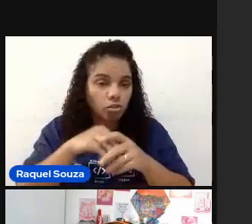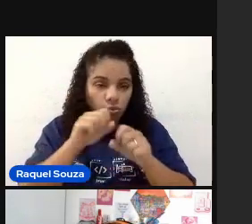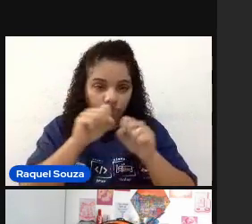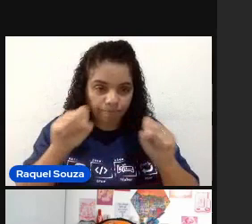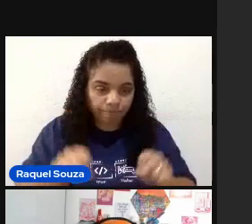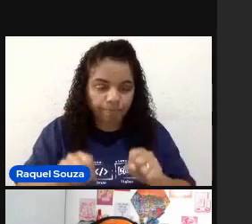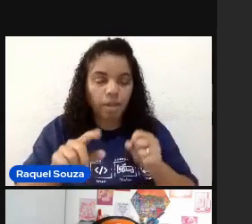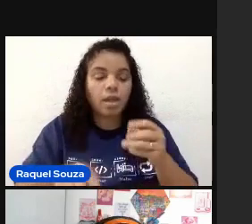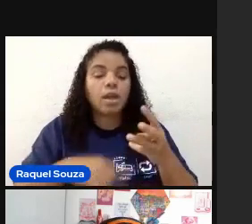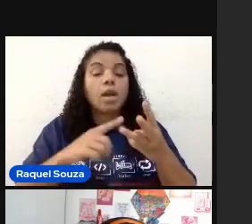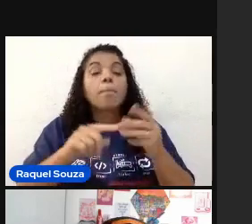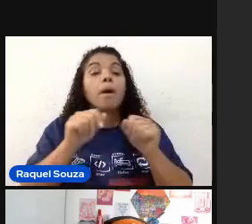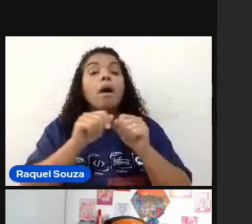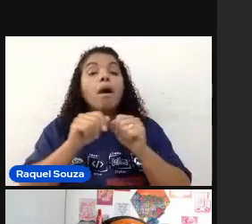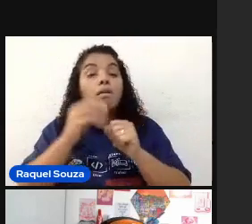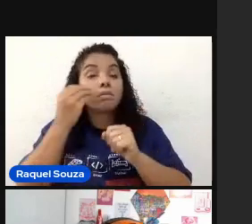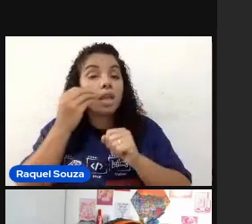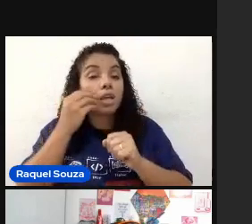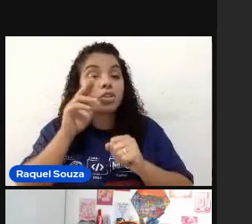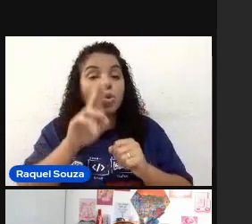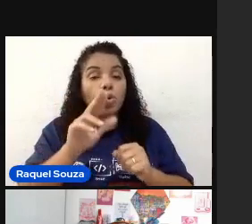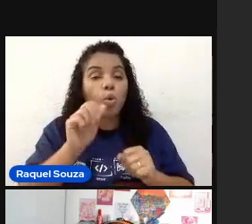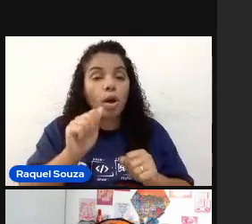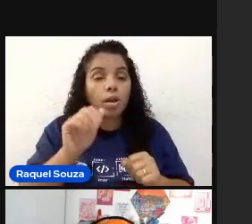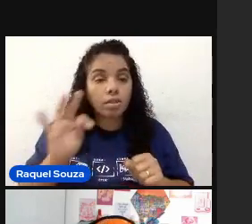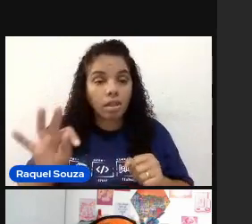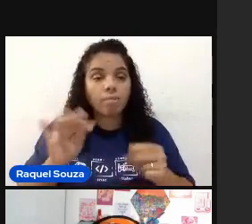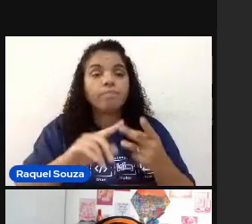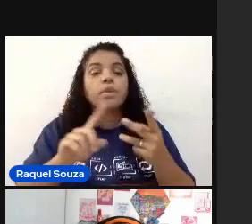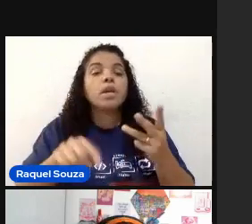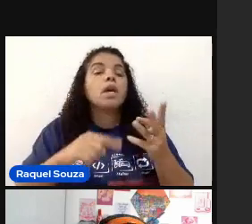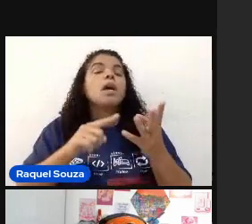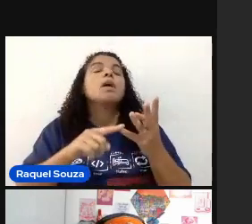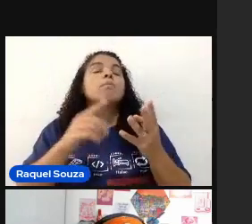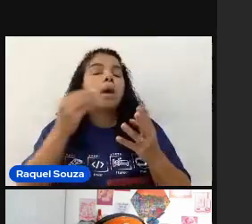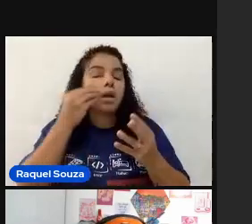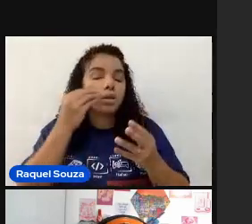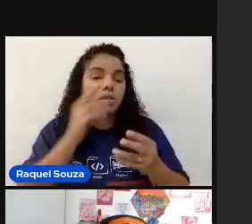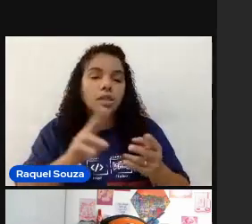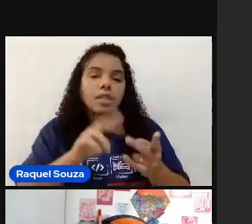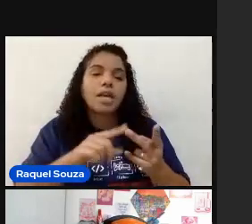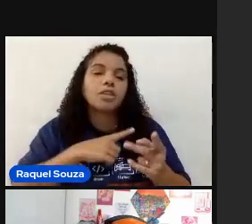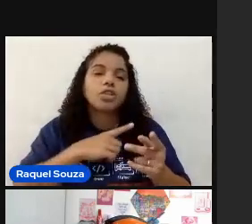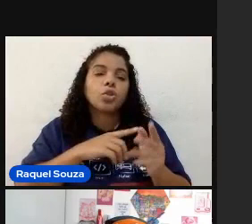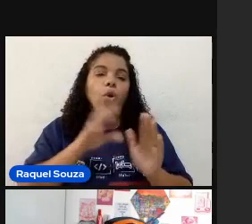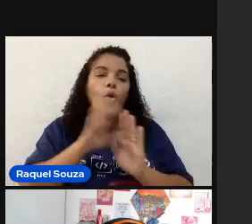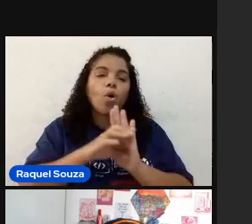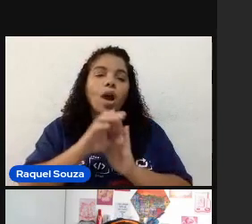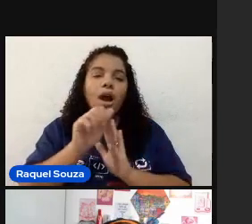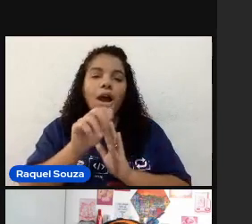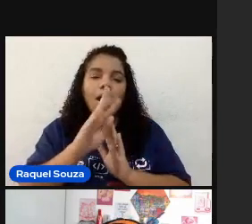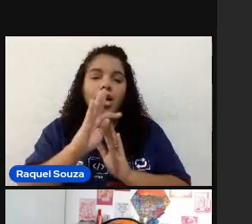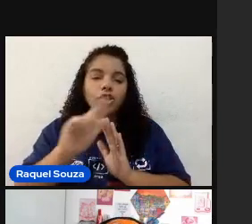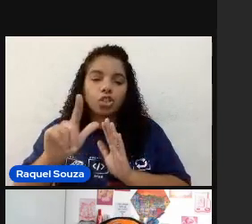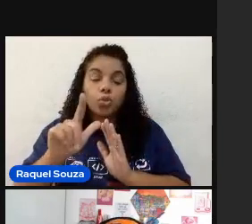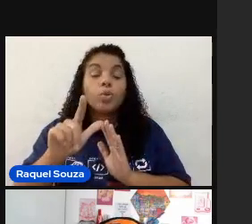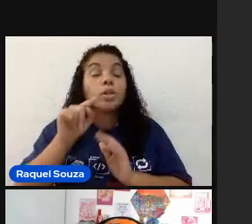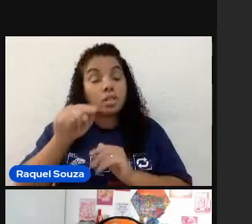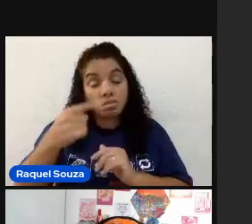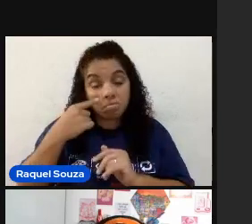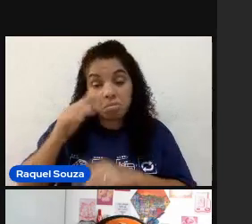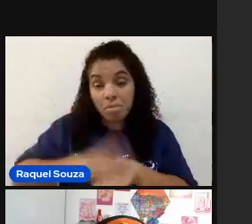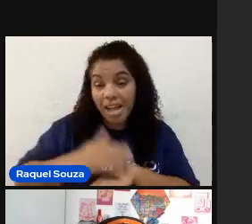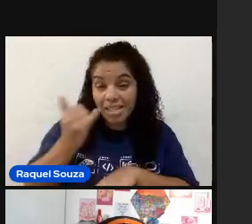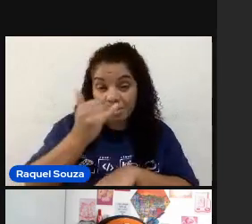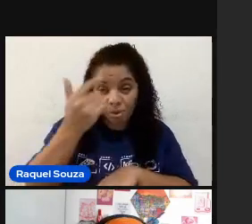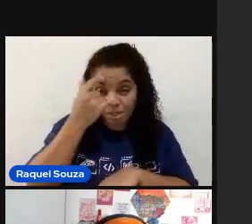para realizar teste de UAT, para realizar testes dentro do conceito ágil. E aí, o que eu acho que é o mais